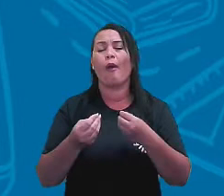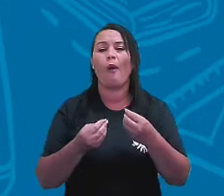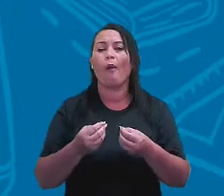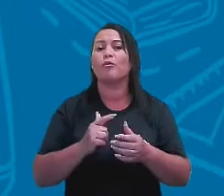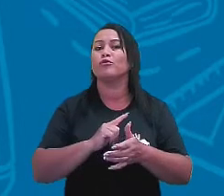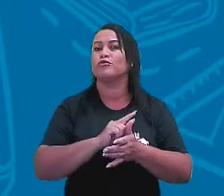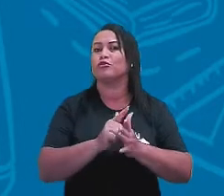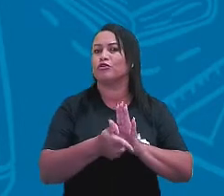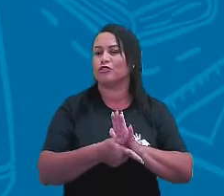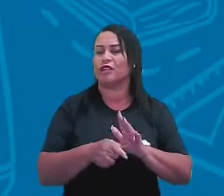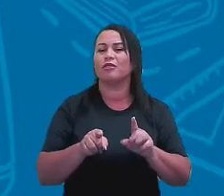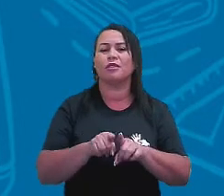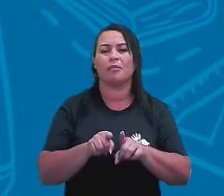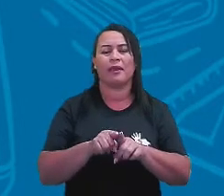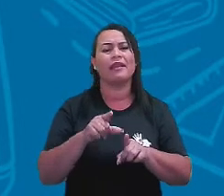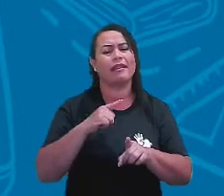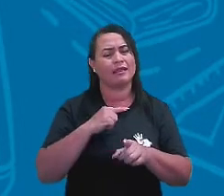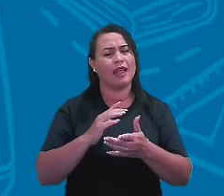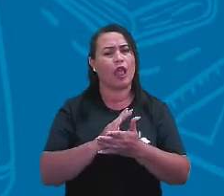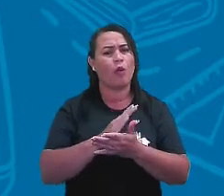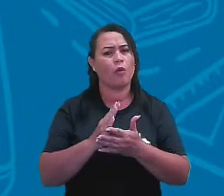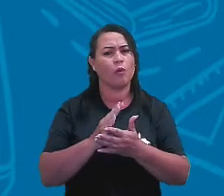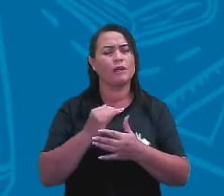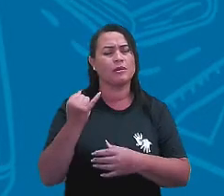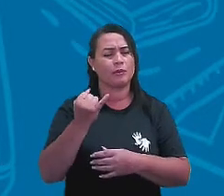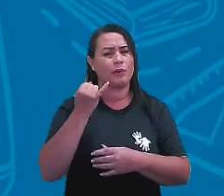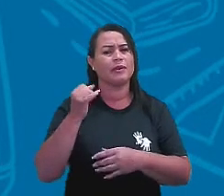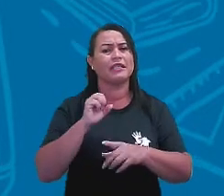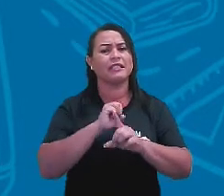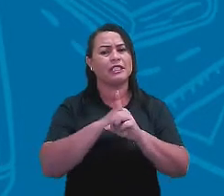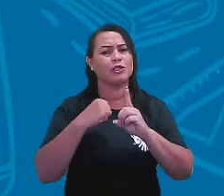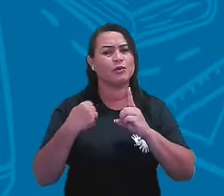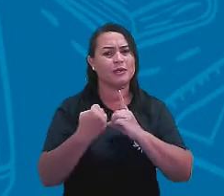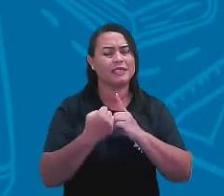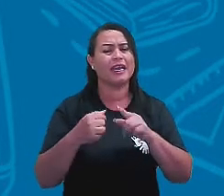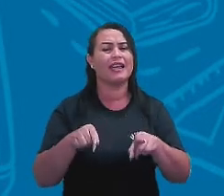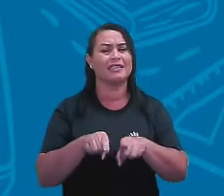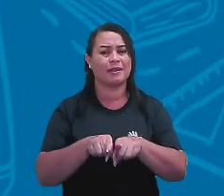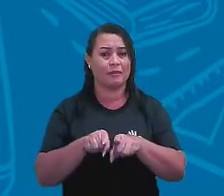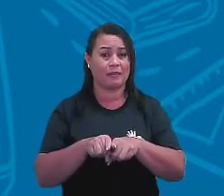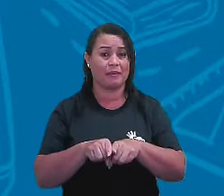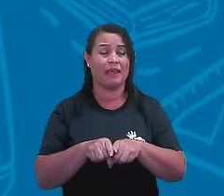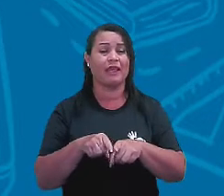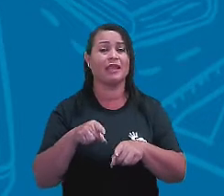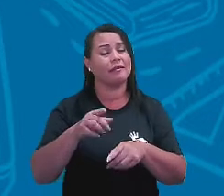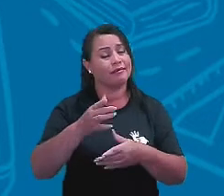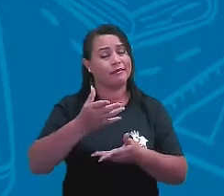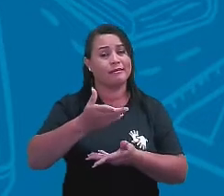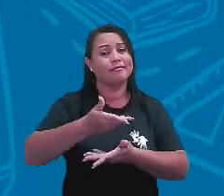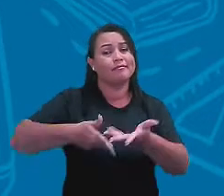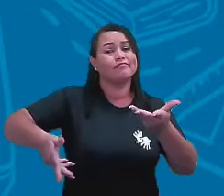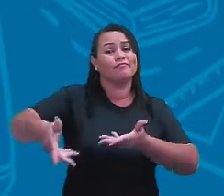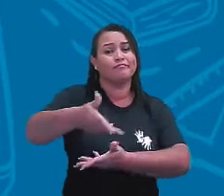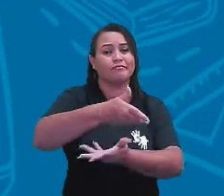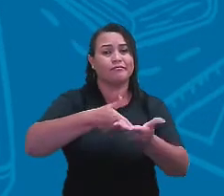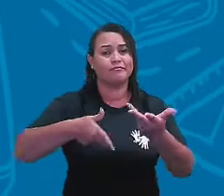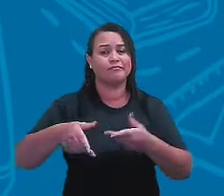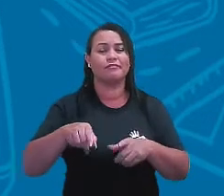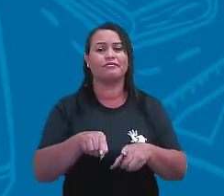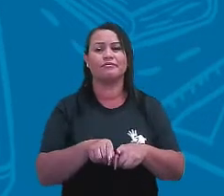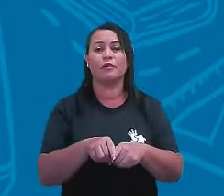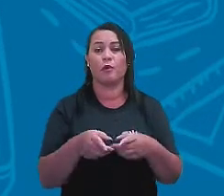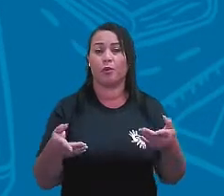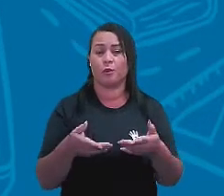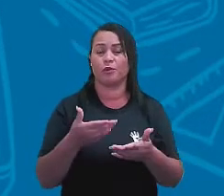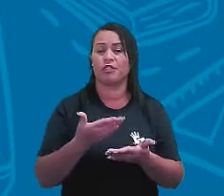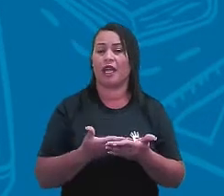possuem funções também sociais relacionadas aos campos de atuação nos quais eles circulam. Então, a gente vai hoje,